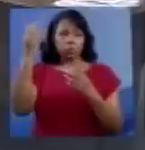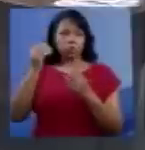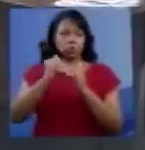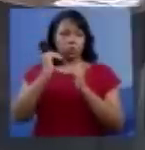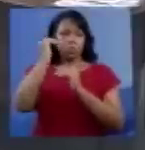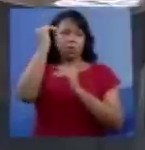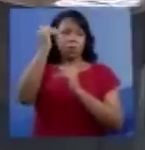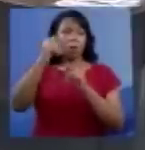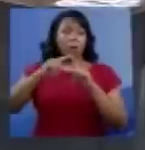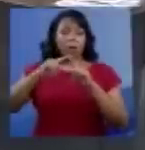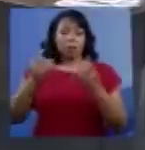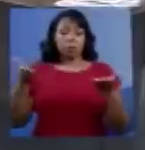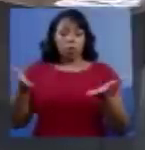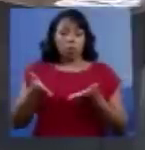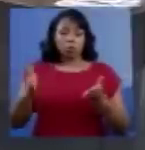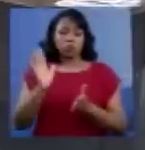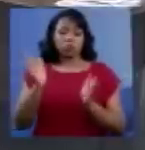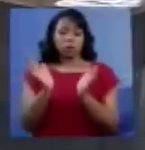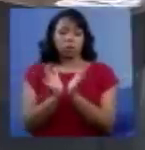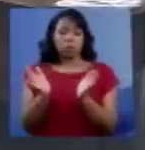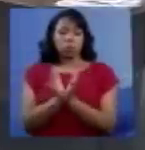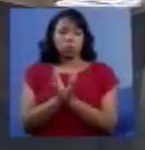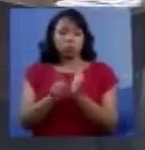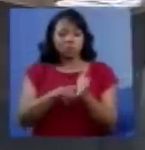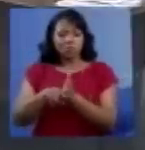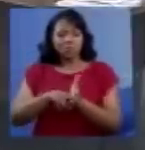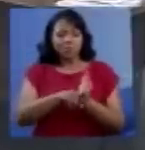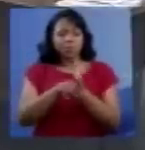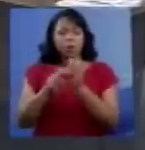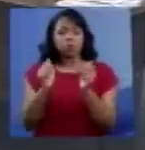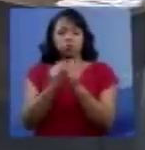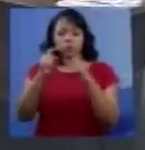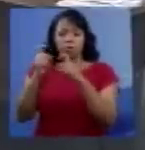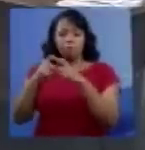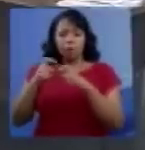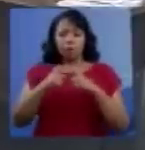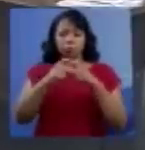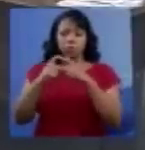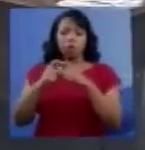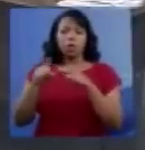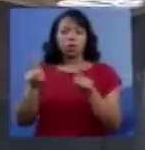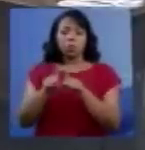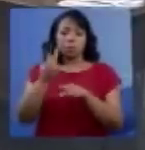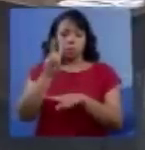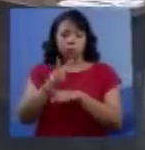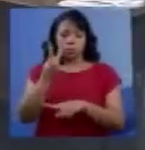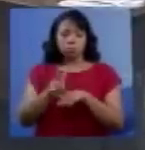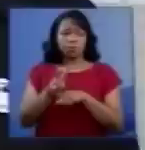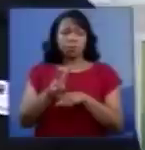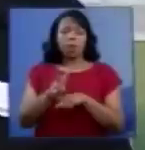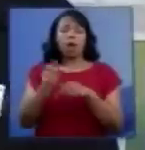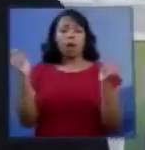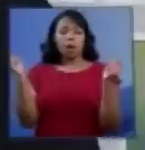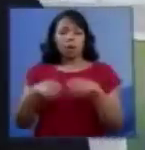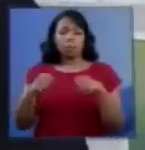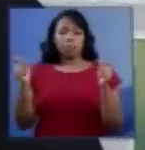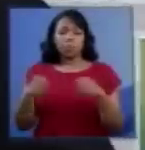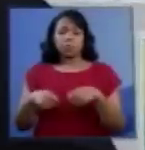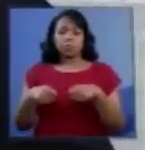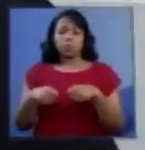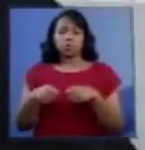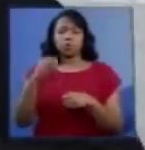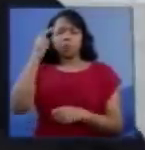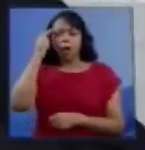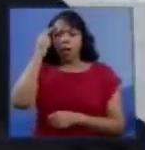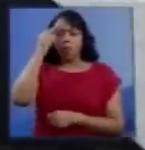eh Hoje há um grupo de cientistas de médicos que defendem a possibilidade de uma